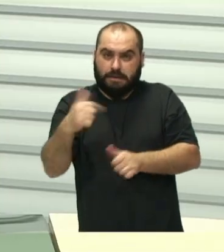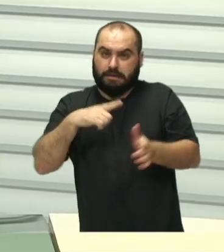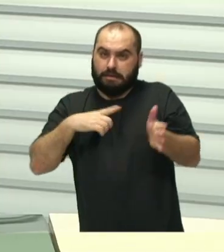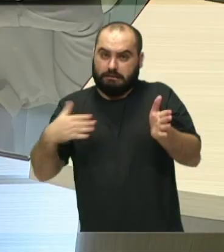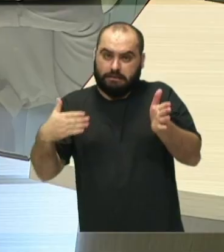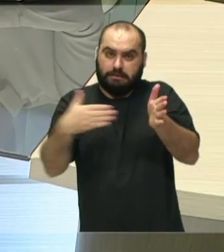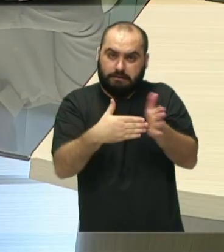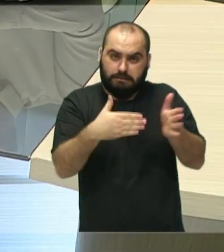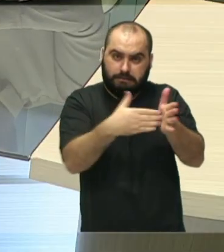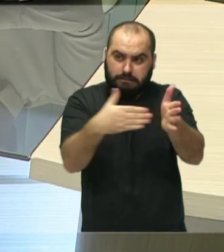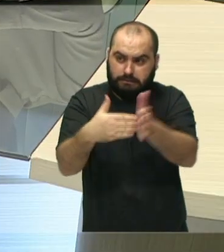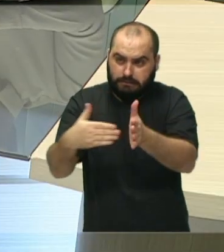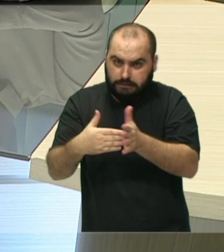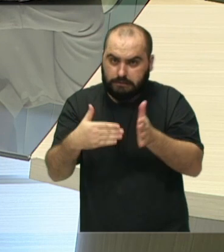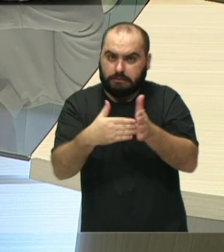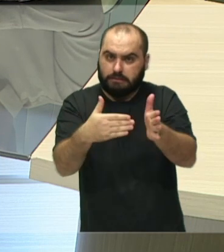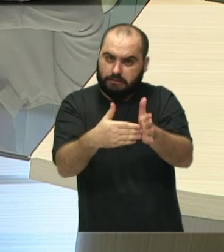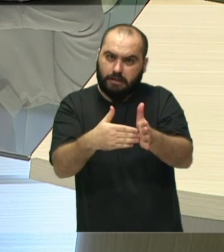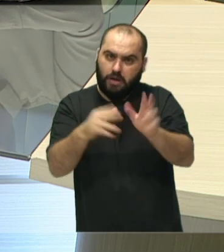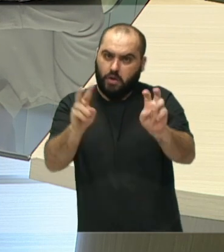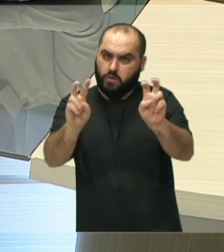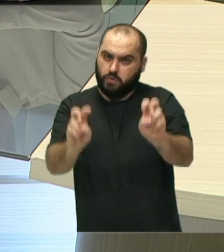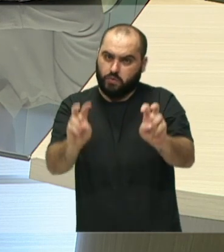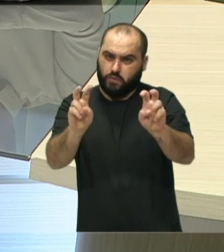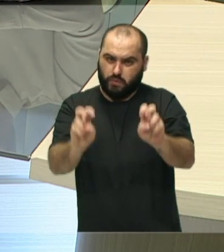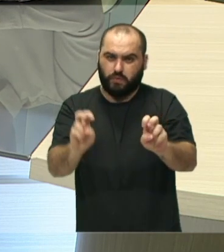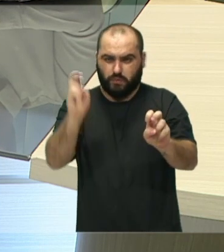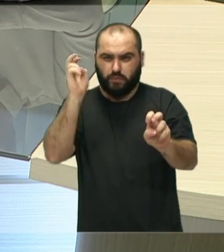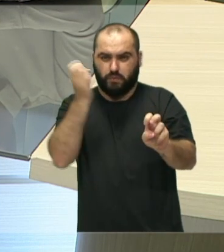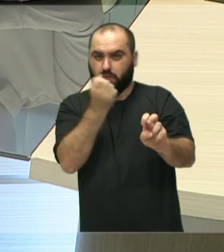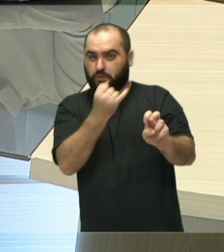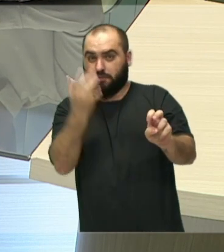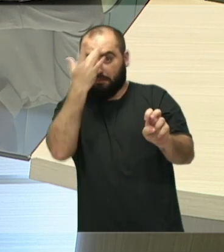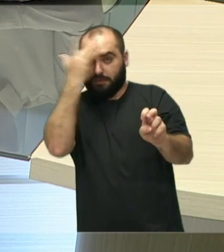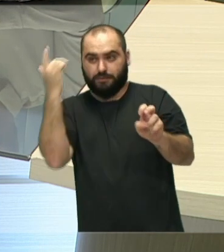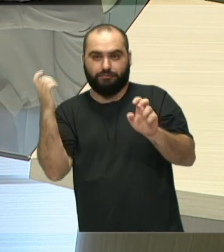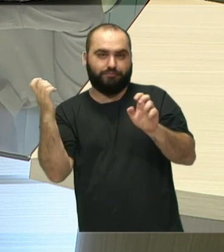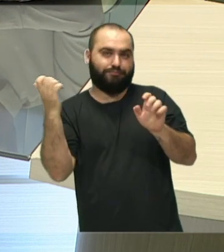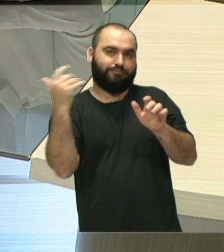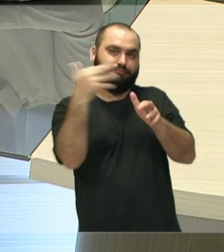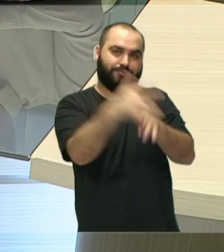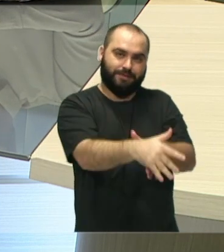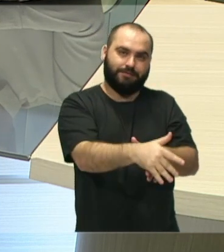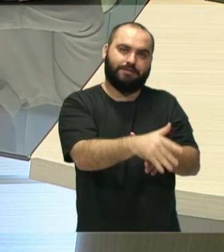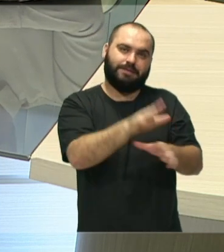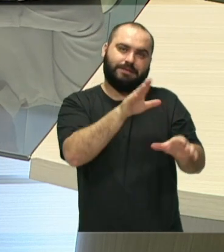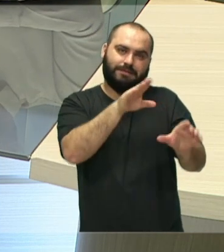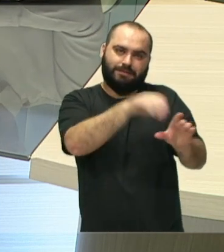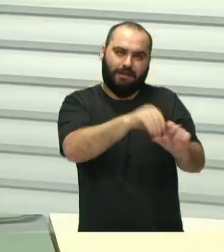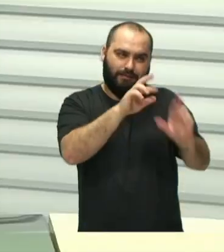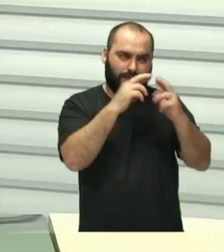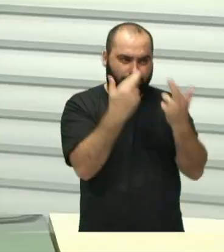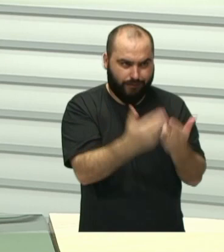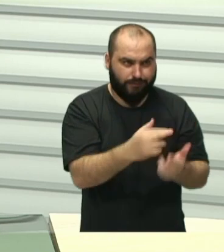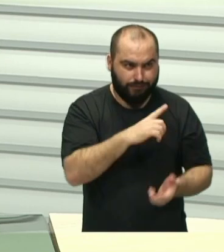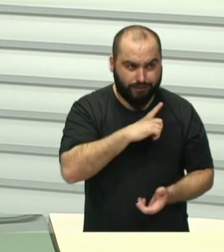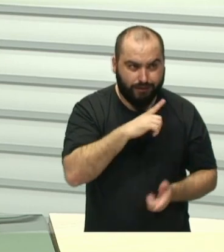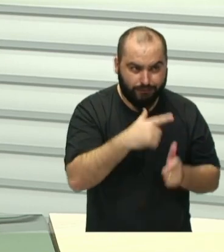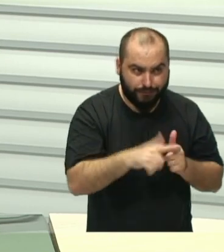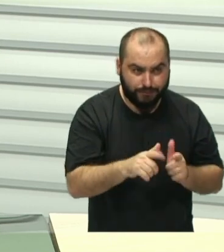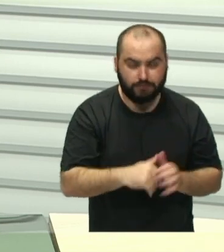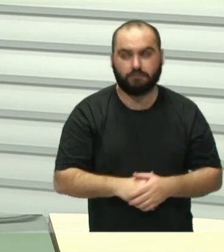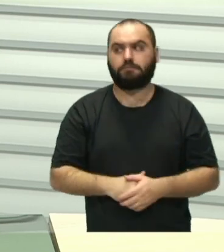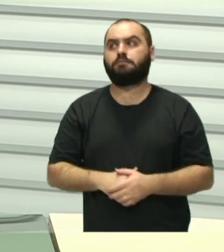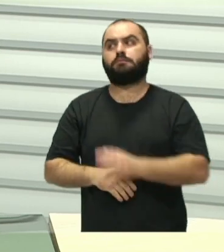mas mais severas com relação até a circulação de pessoas e número de pessoas dentro do plenário né isso com certeza